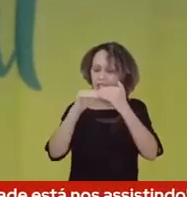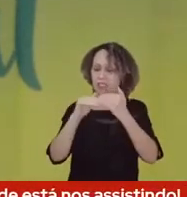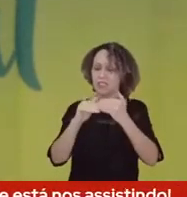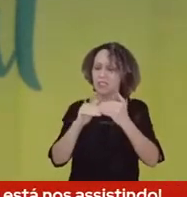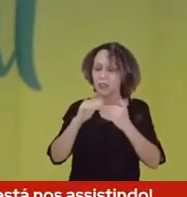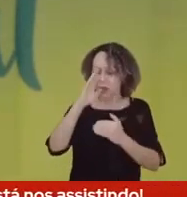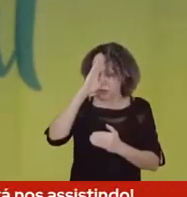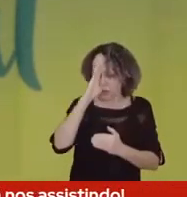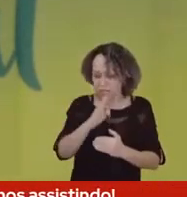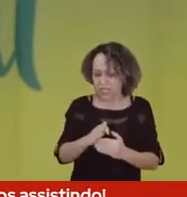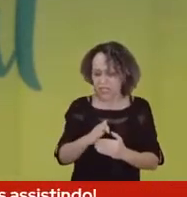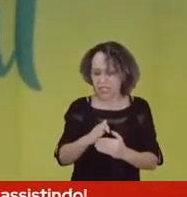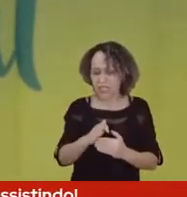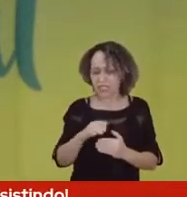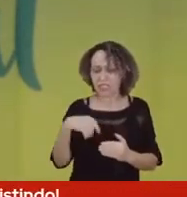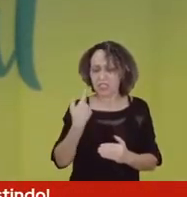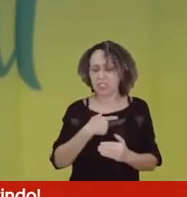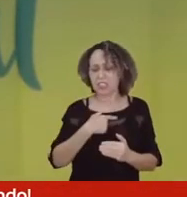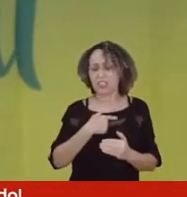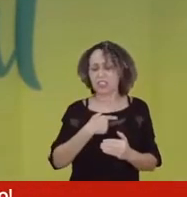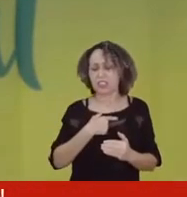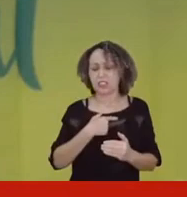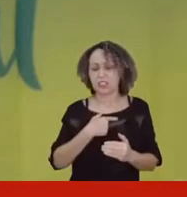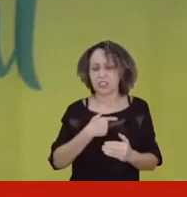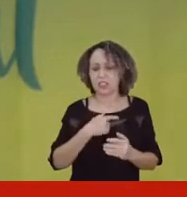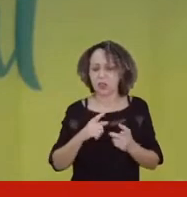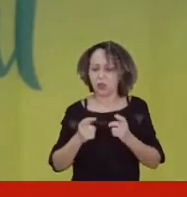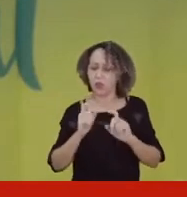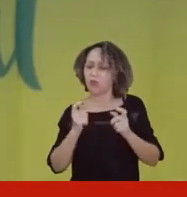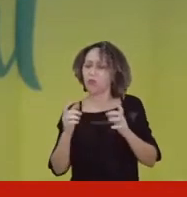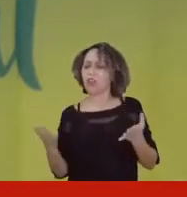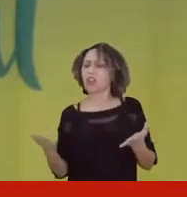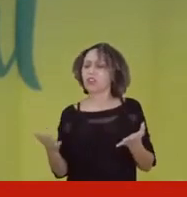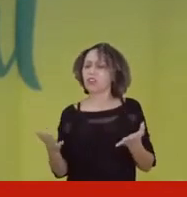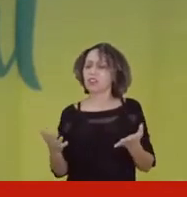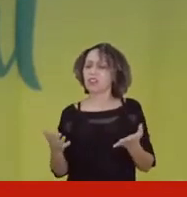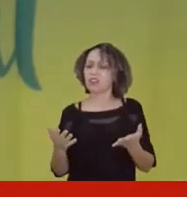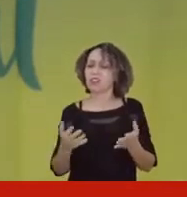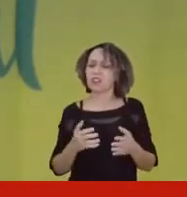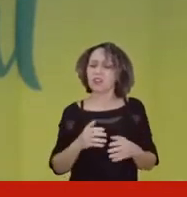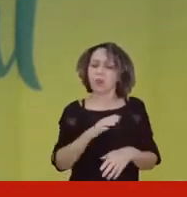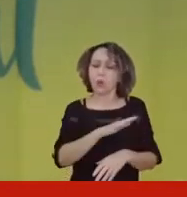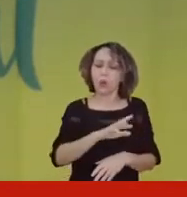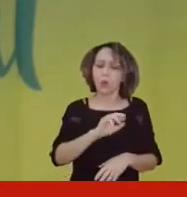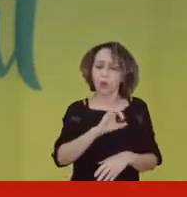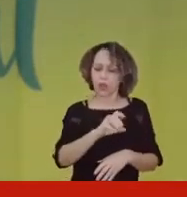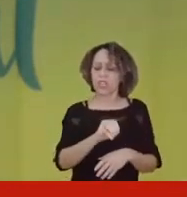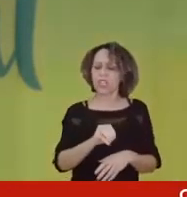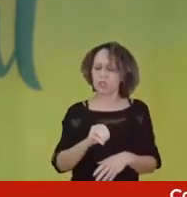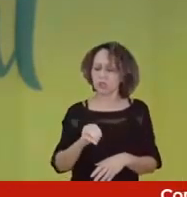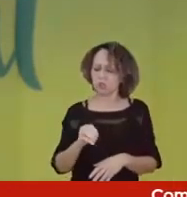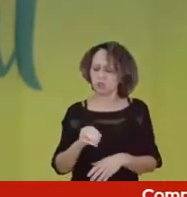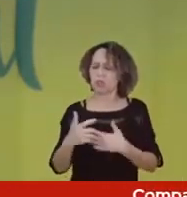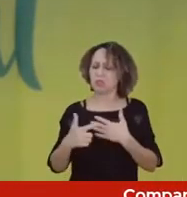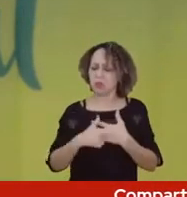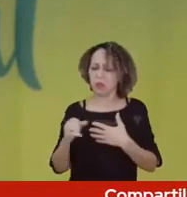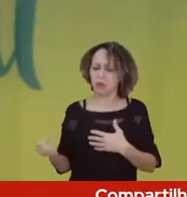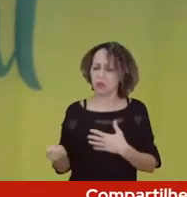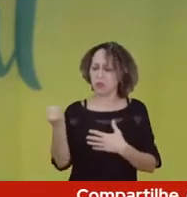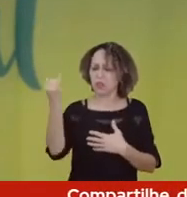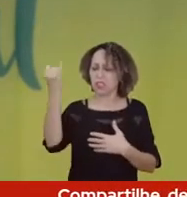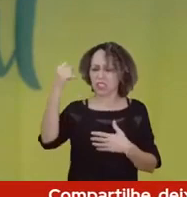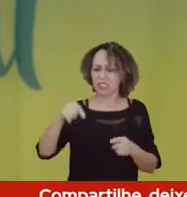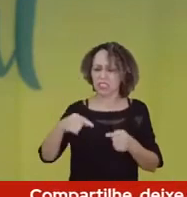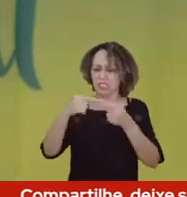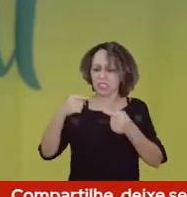Hoje o Rio de Janeiro tem um papel muito importante nesse debate. A gente sabe do quanto o petróleo é retirado daqui. E